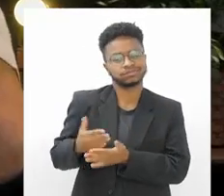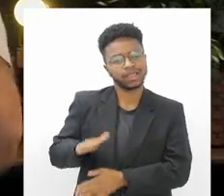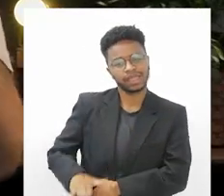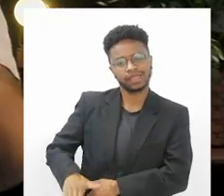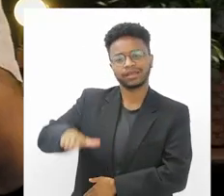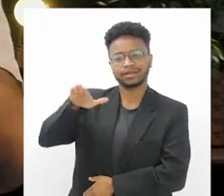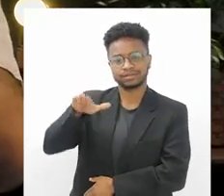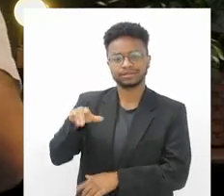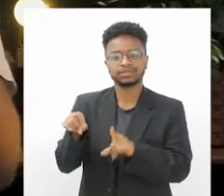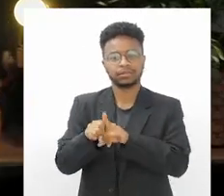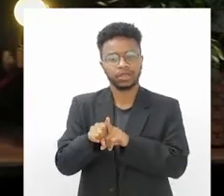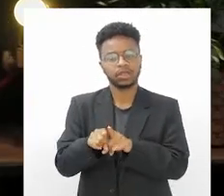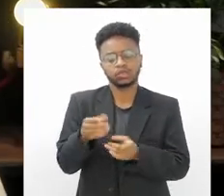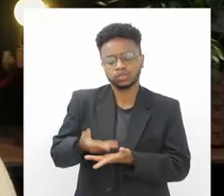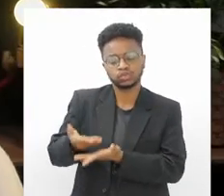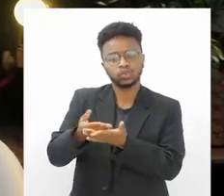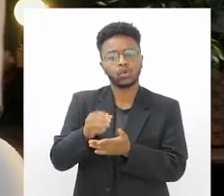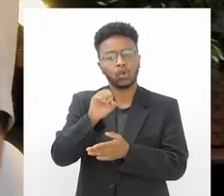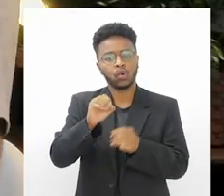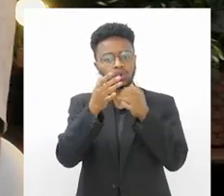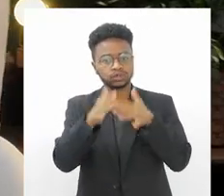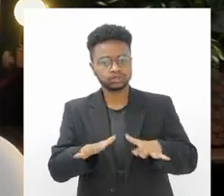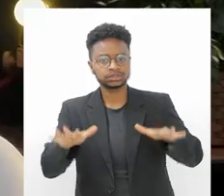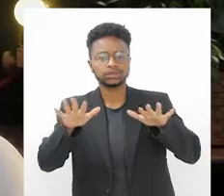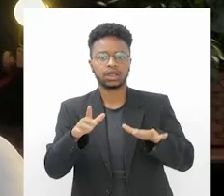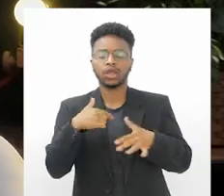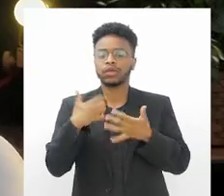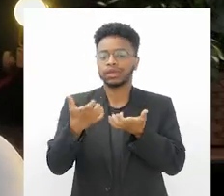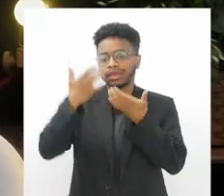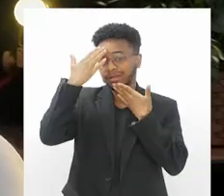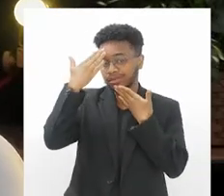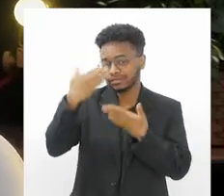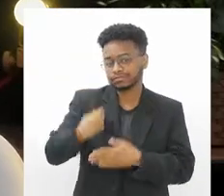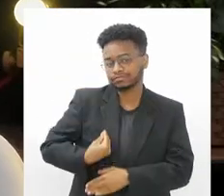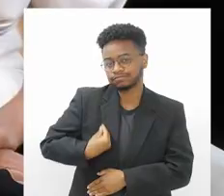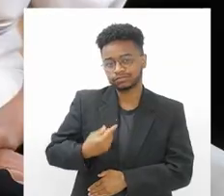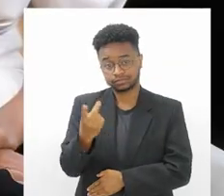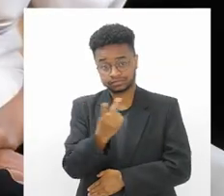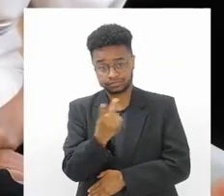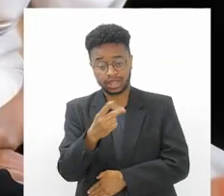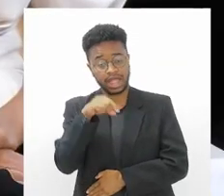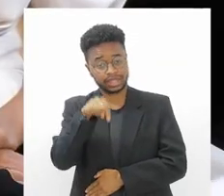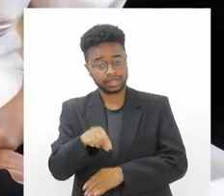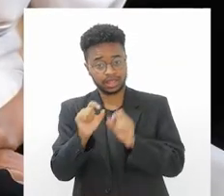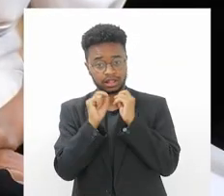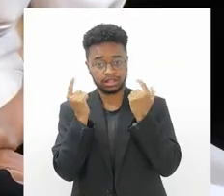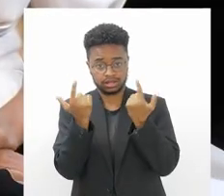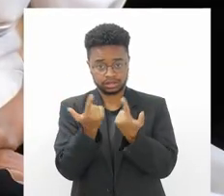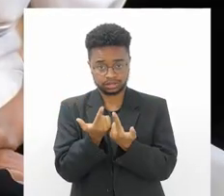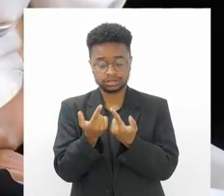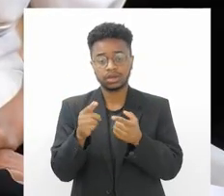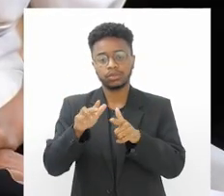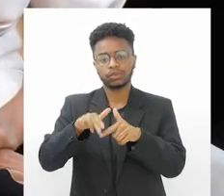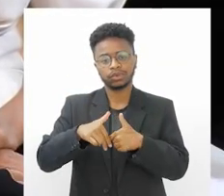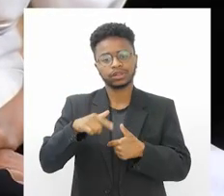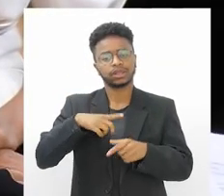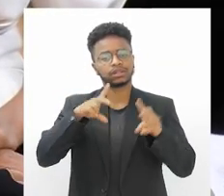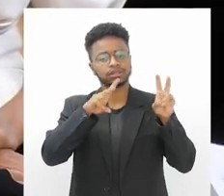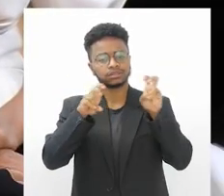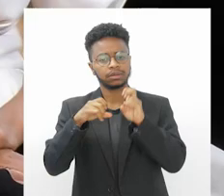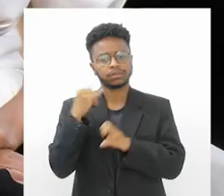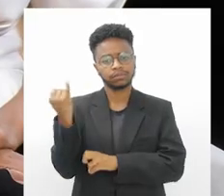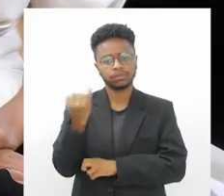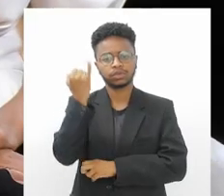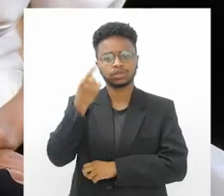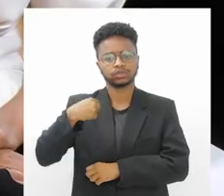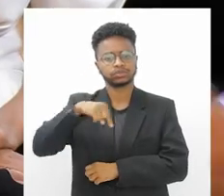E oceanografia. Professor Alessandro, eu quero agradecer a sua presença aqui no Alerj Debate. Temas muito